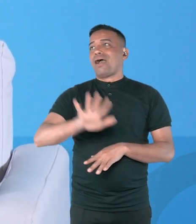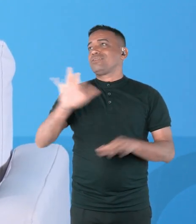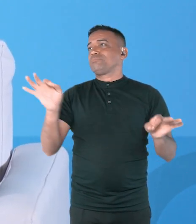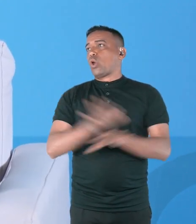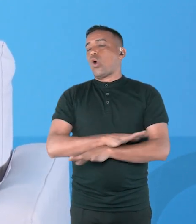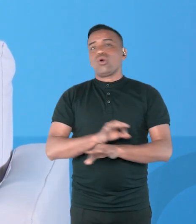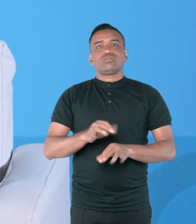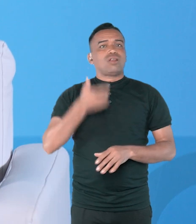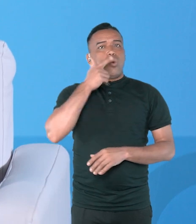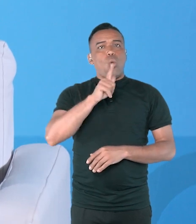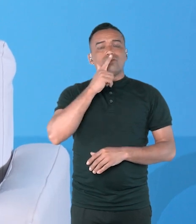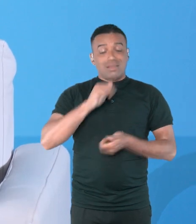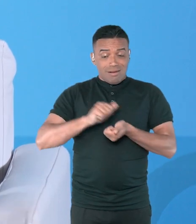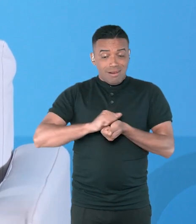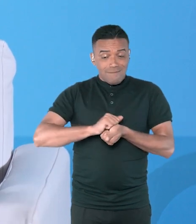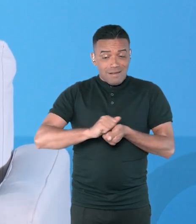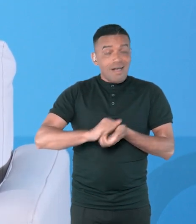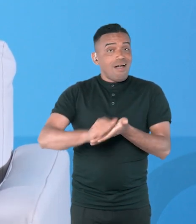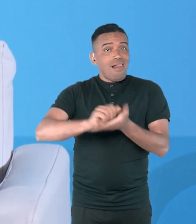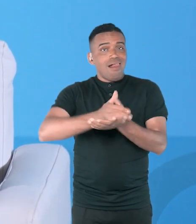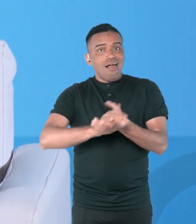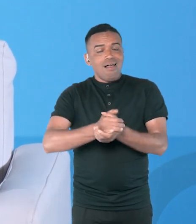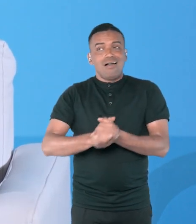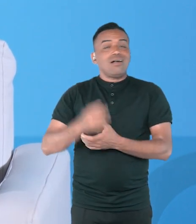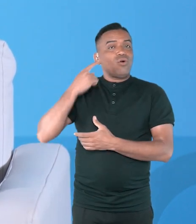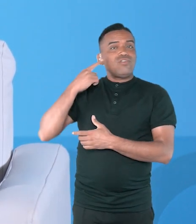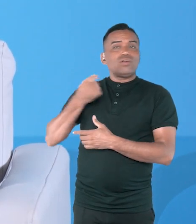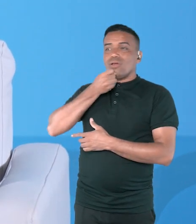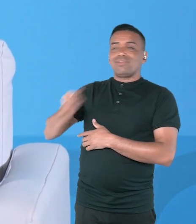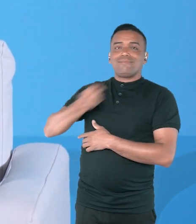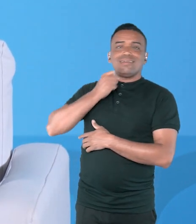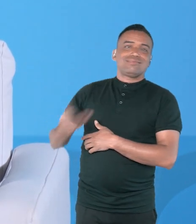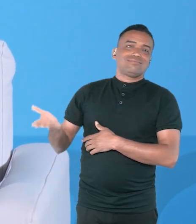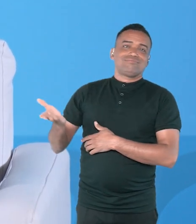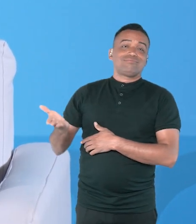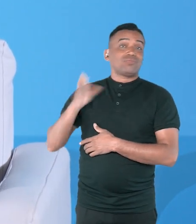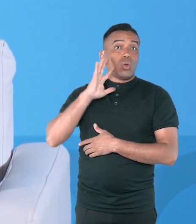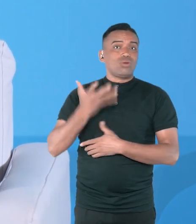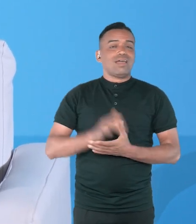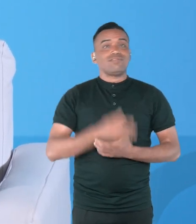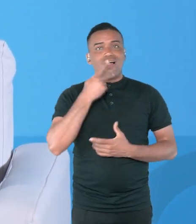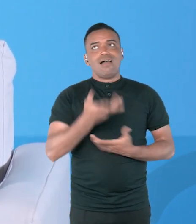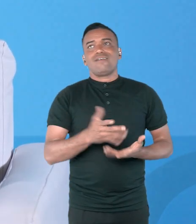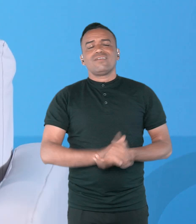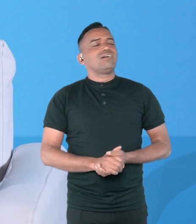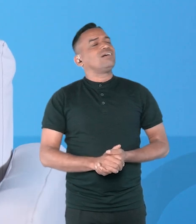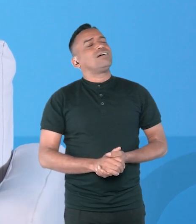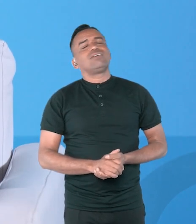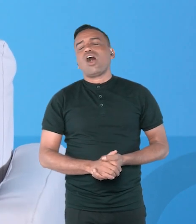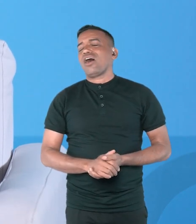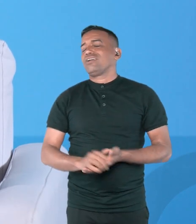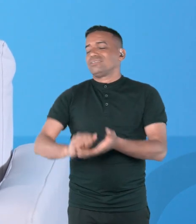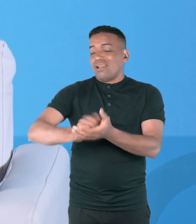imagem na frente, a gente não consegue mais lavar uma loucinha sem ouvir um podcast. Então, o que acontece assim, eu falava no outro dia para